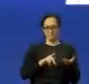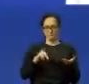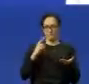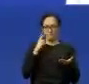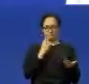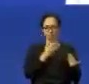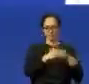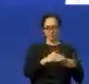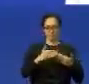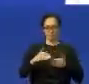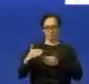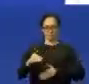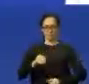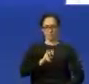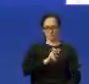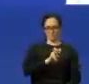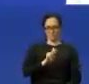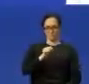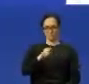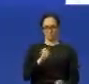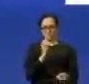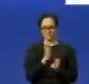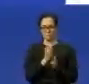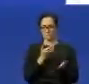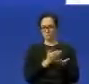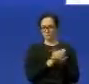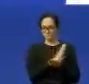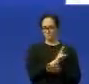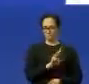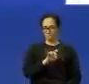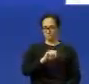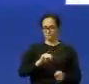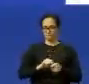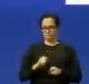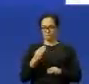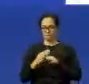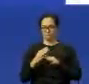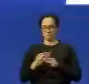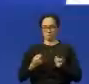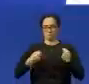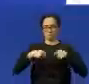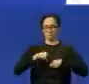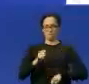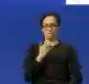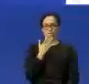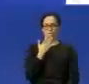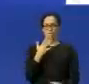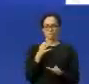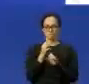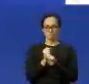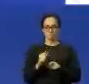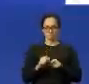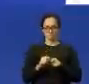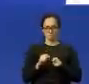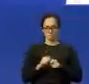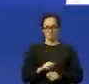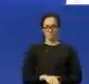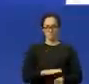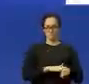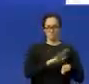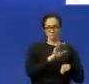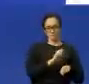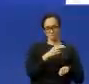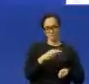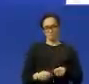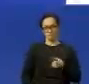5 provas. Para que seja aprovado nesse curso, o aluno deverá ter uma média aritmética das notas das 5 provas maior ou